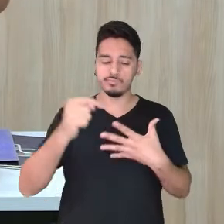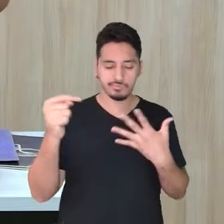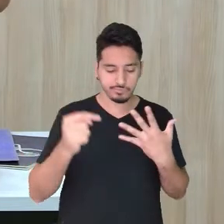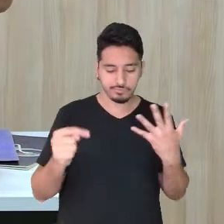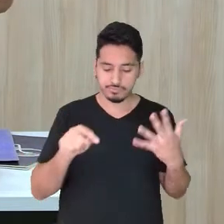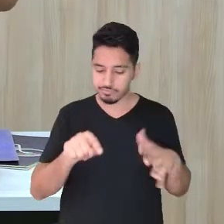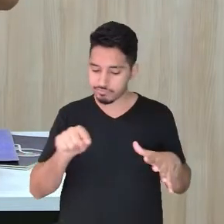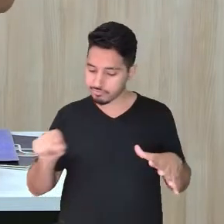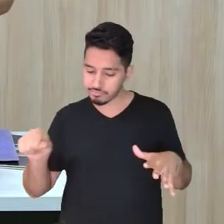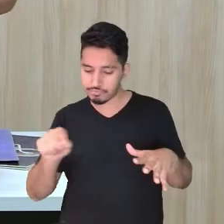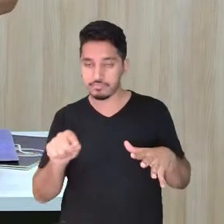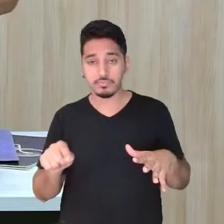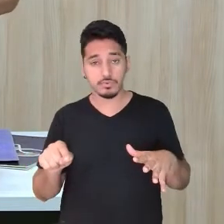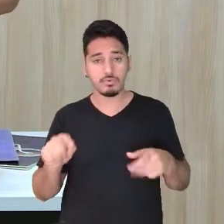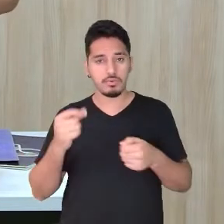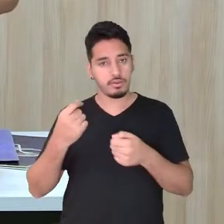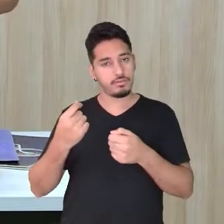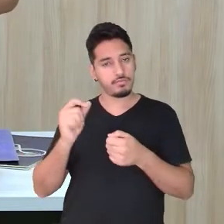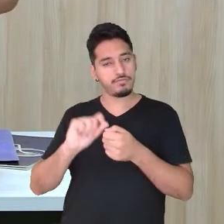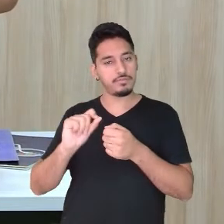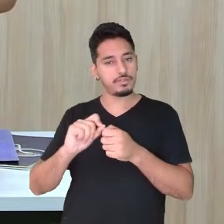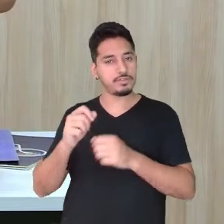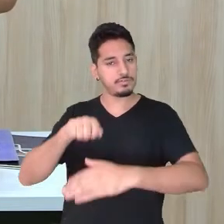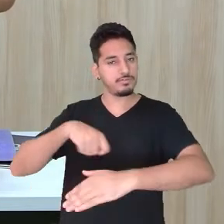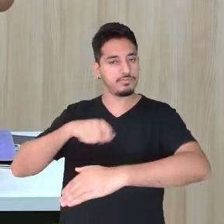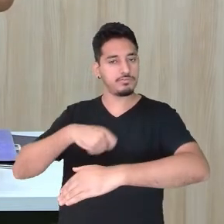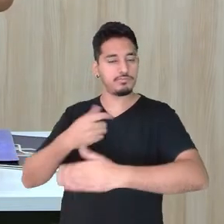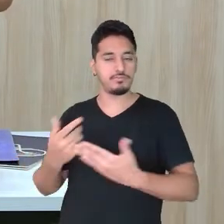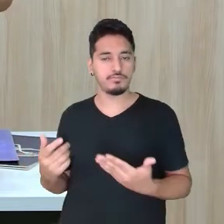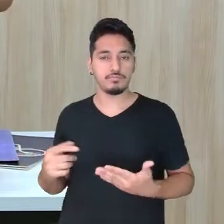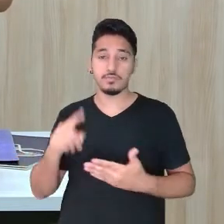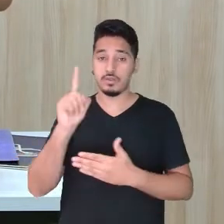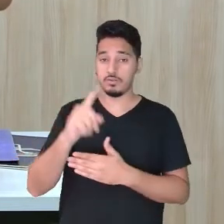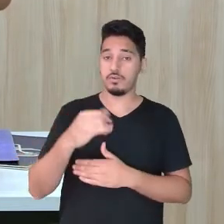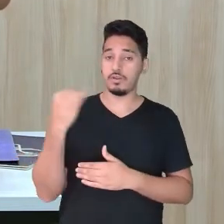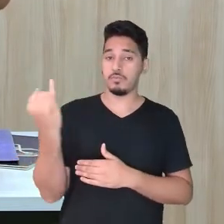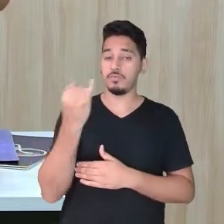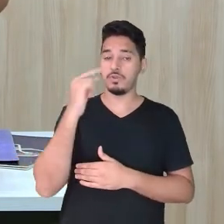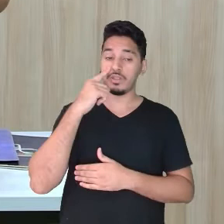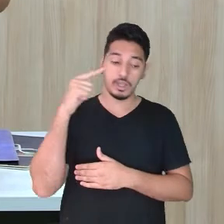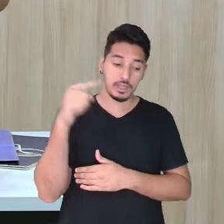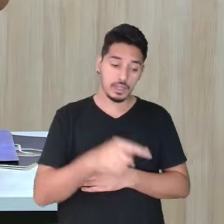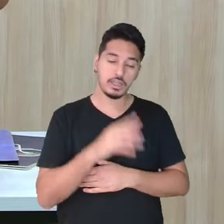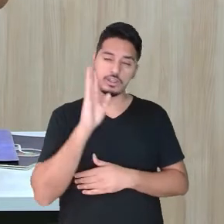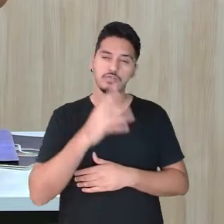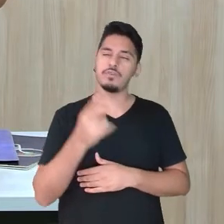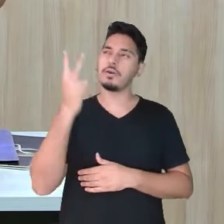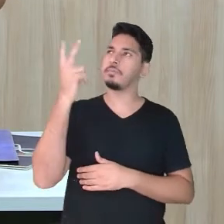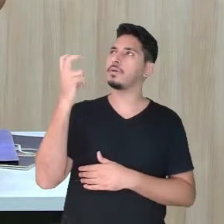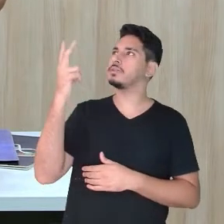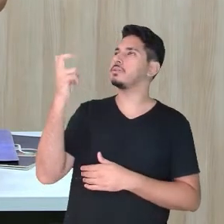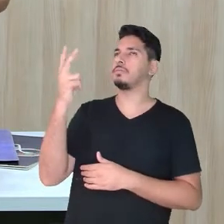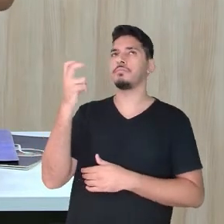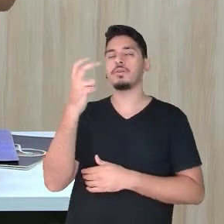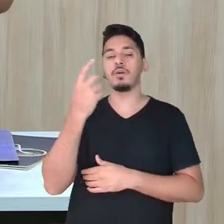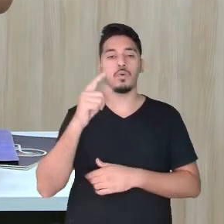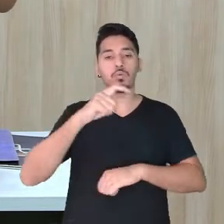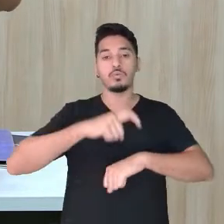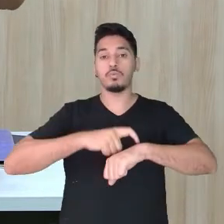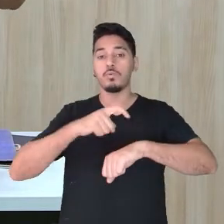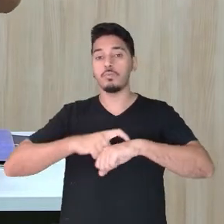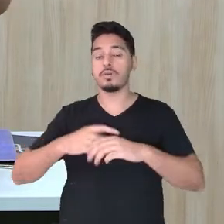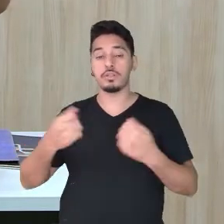ingredientes necessários para cozinhar. Então é importante que ele veja, então ele já vai perceber outro momento